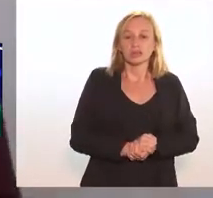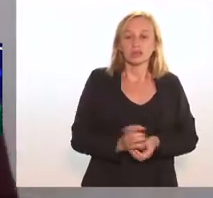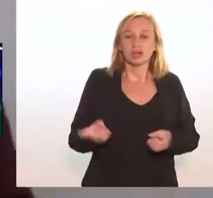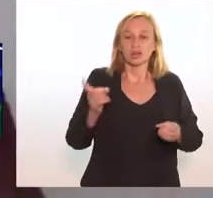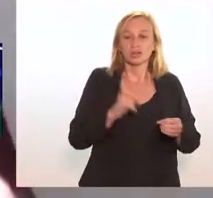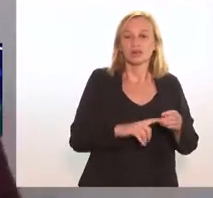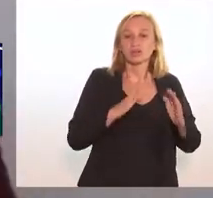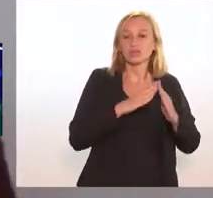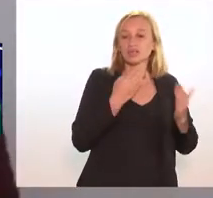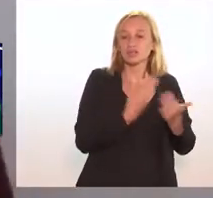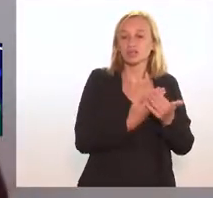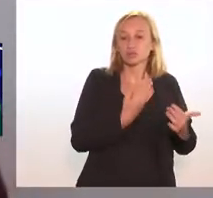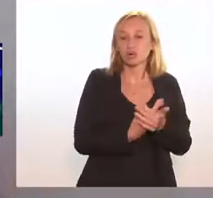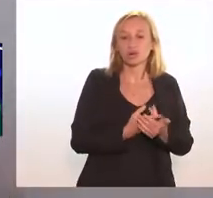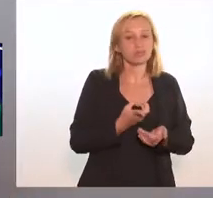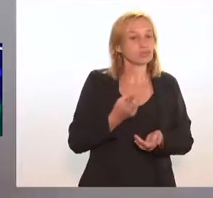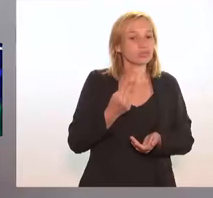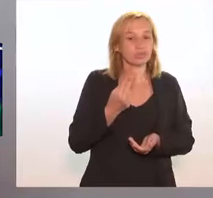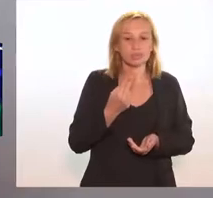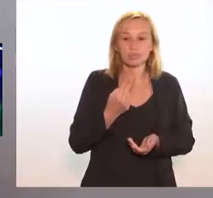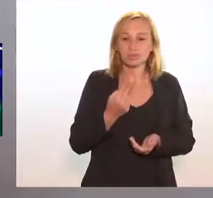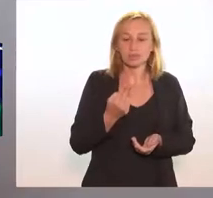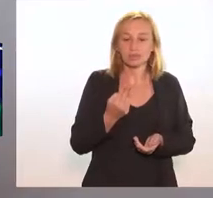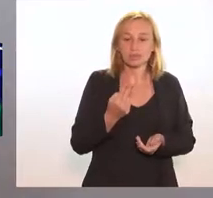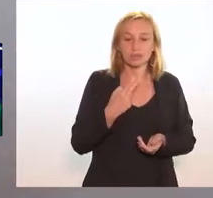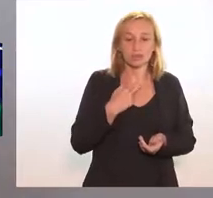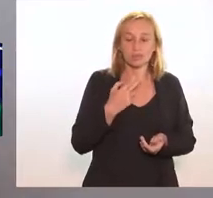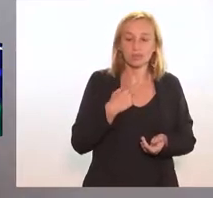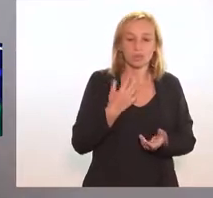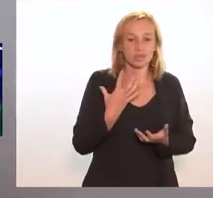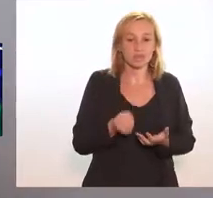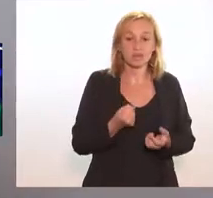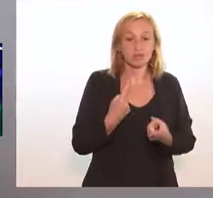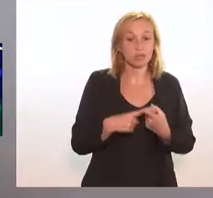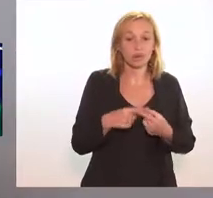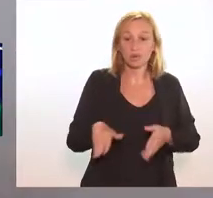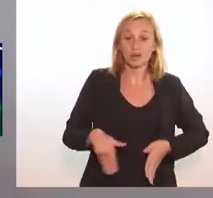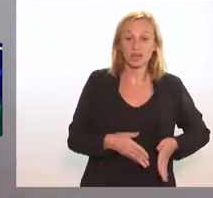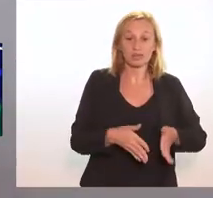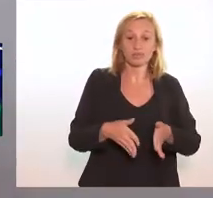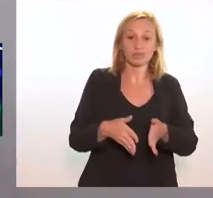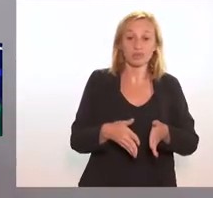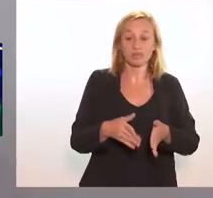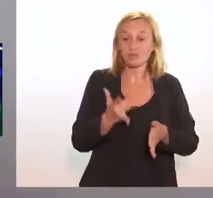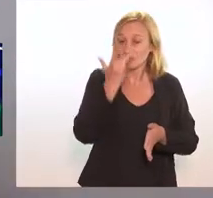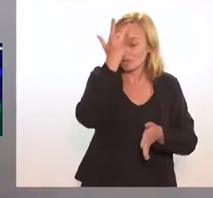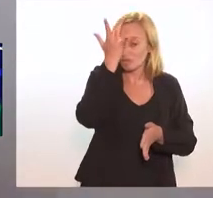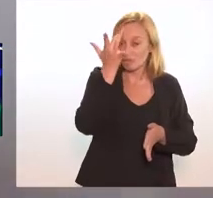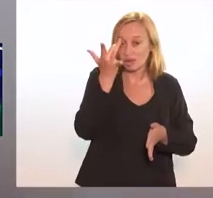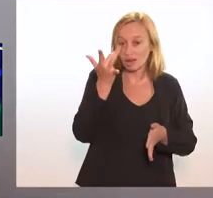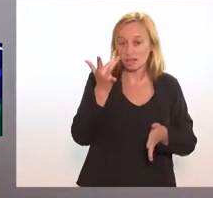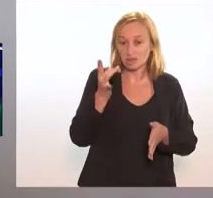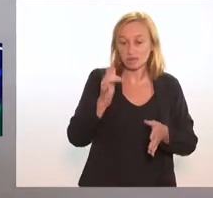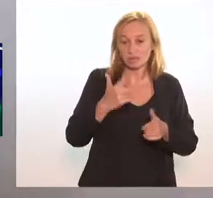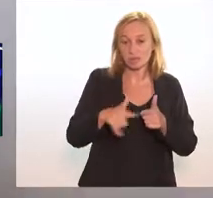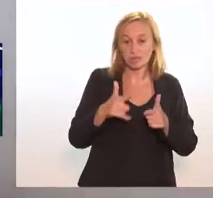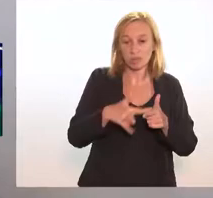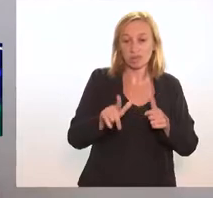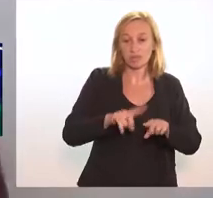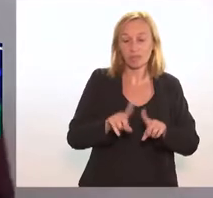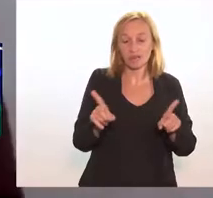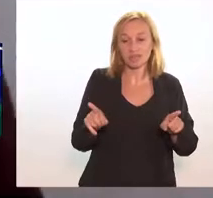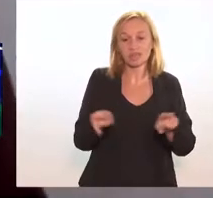retorno das escolas não deve ser considerado a solução, porque é um caminho mais fácil para lidar com esse problema, mas é